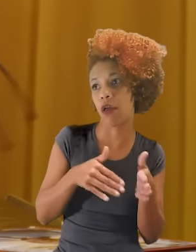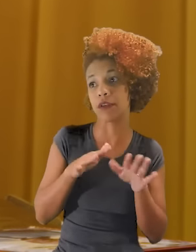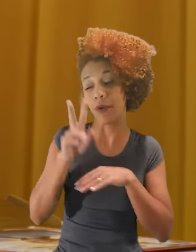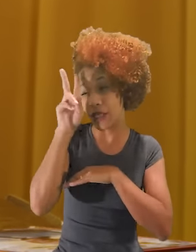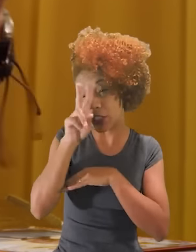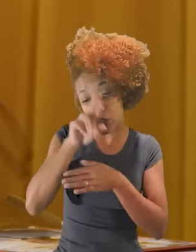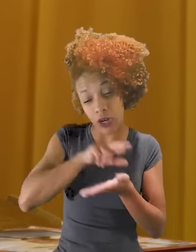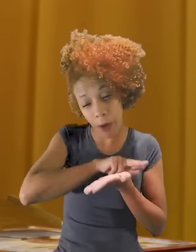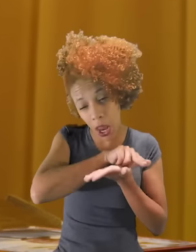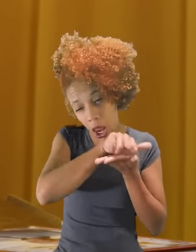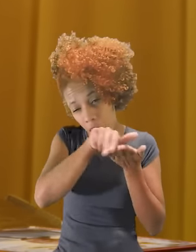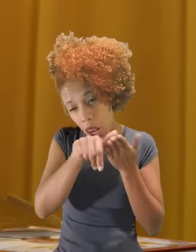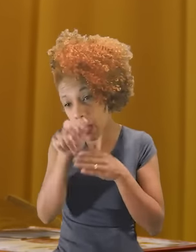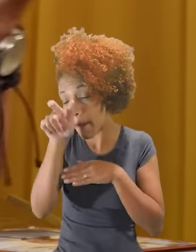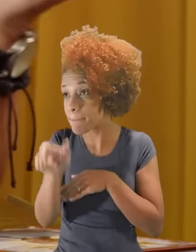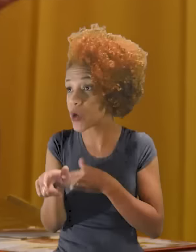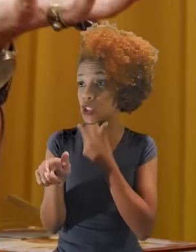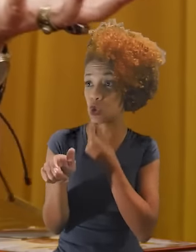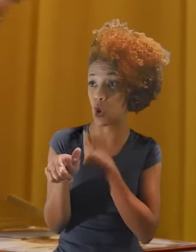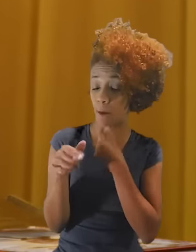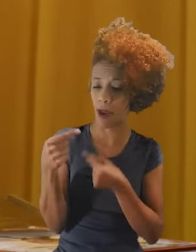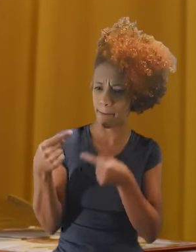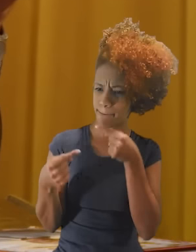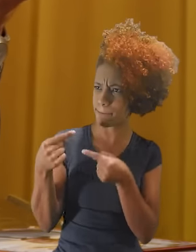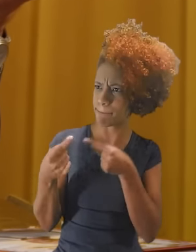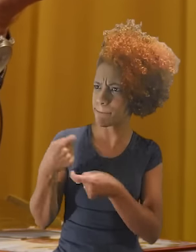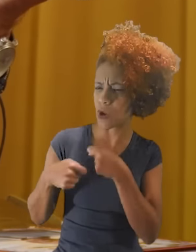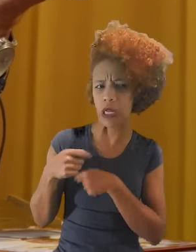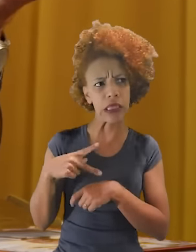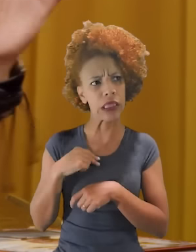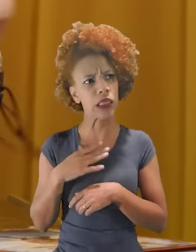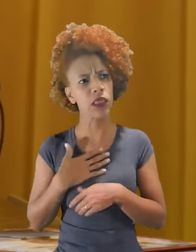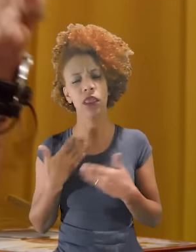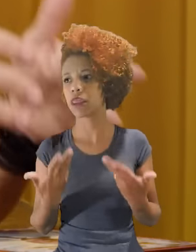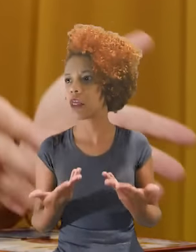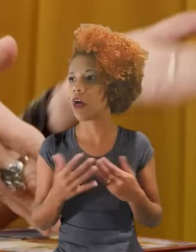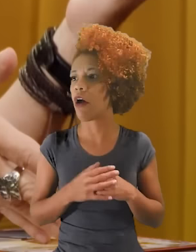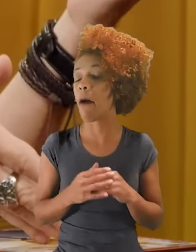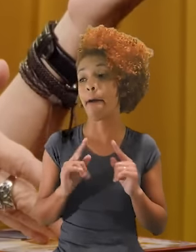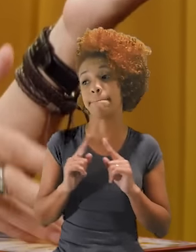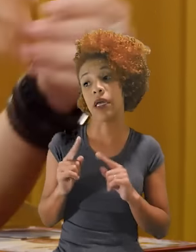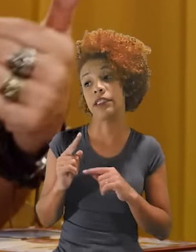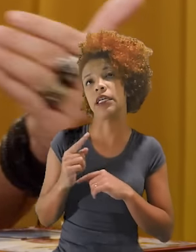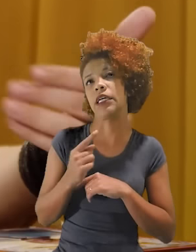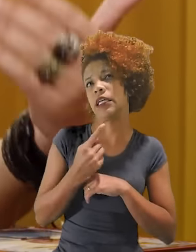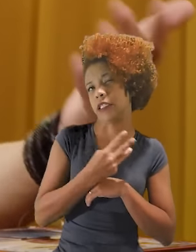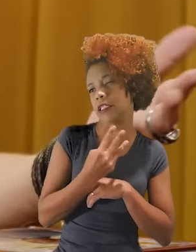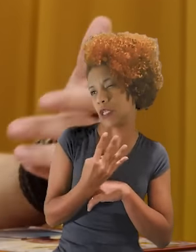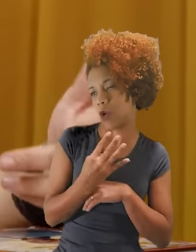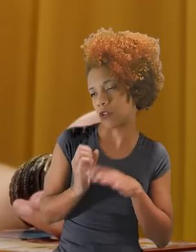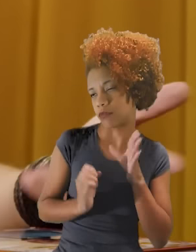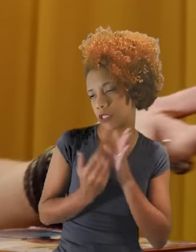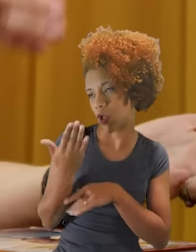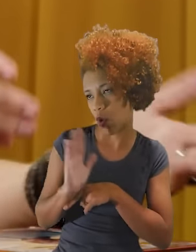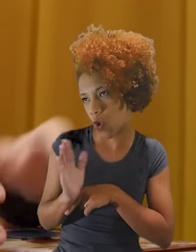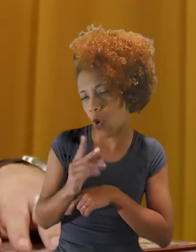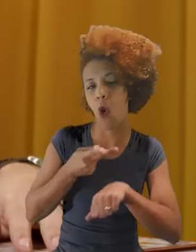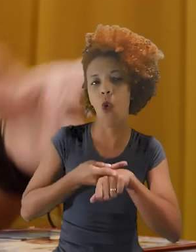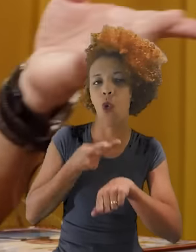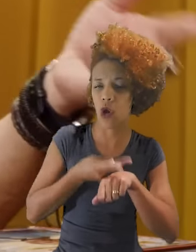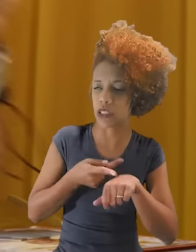muita história por trás desse sujeito, inclusive política, que você fala, pô, inacreditável. E aí, nesse 34, né, quando ele estreou o filme, ganhou Oscar